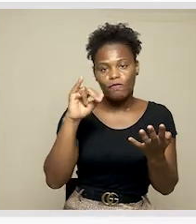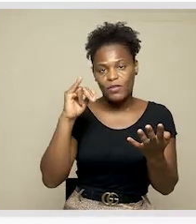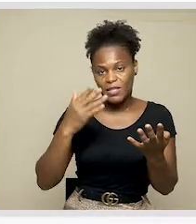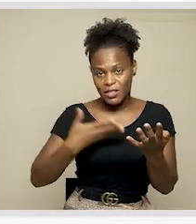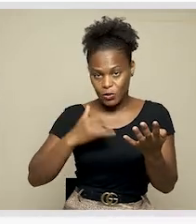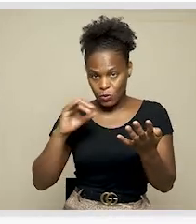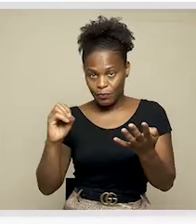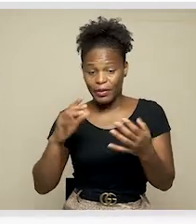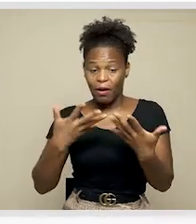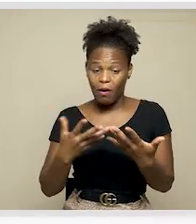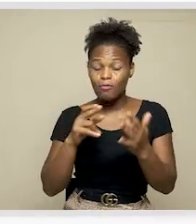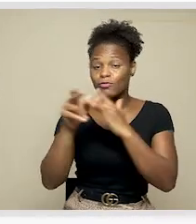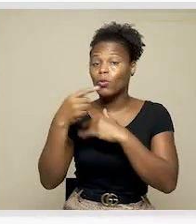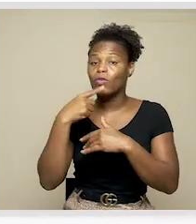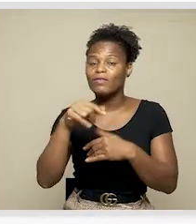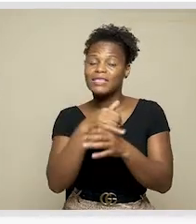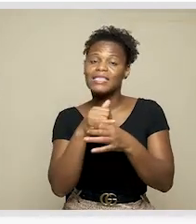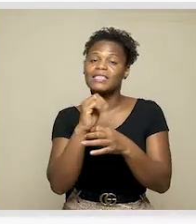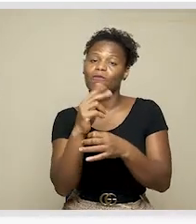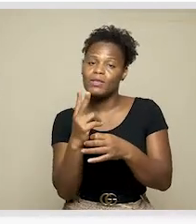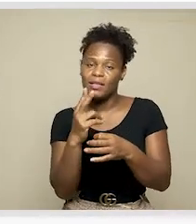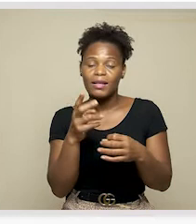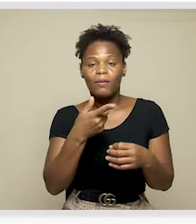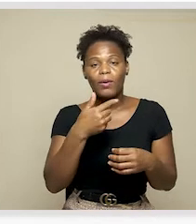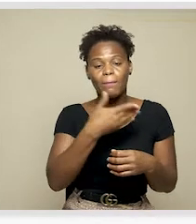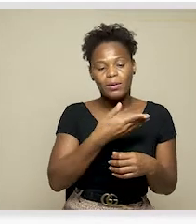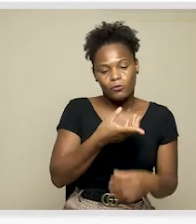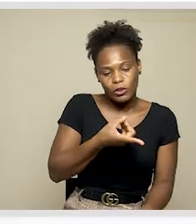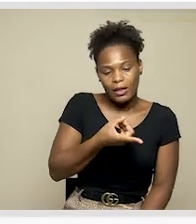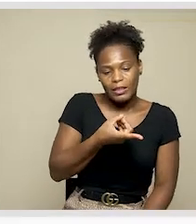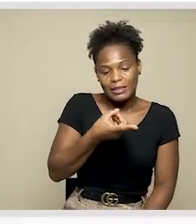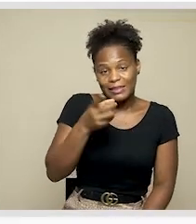Voltando para a cidade, para a Ilha de São Vicente, em